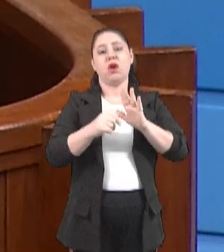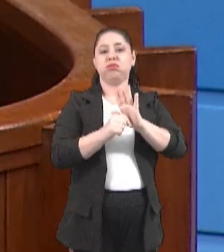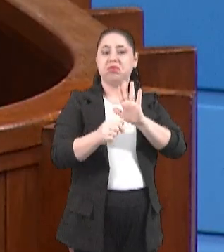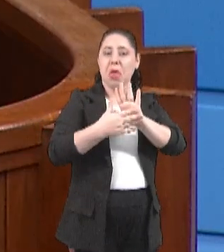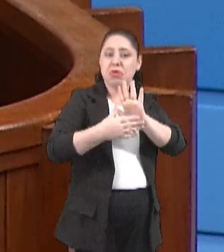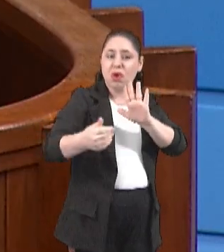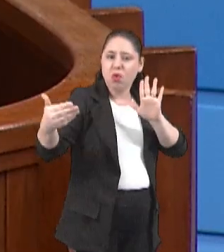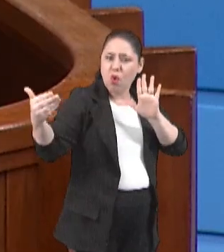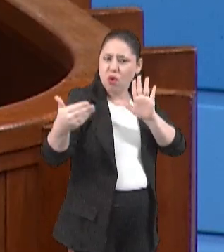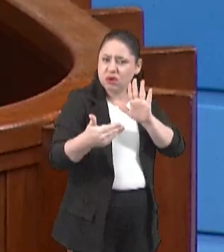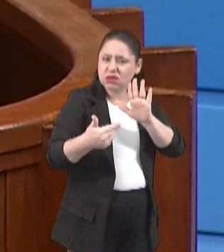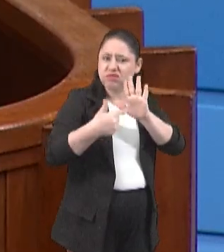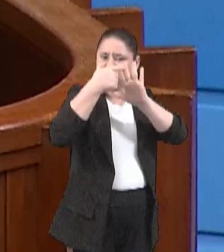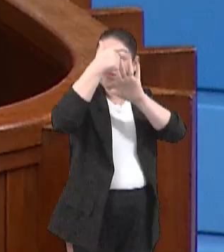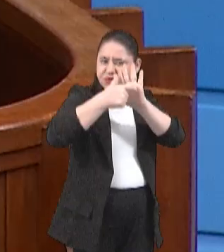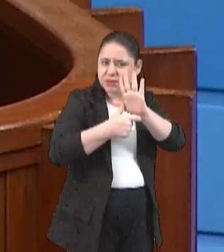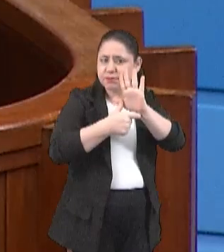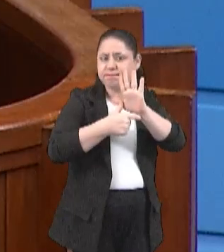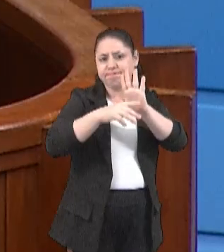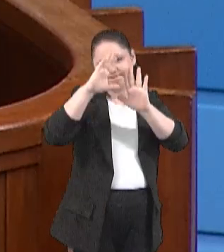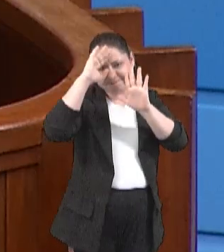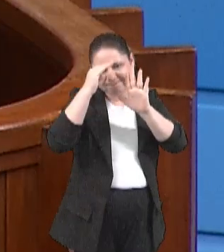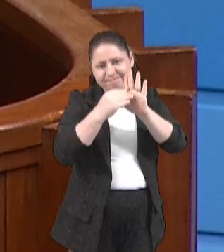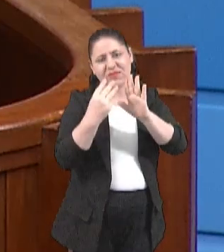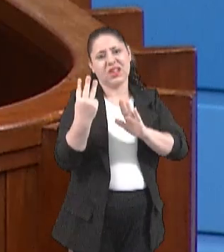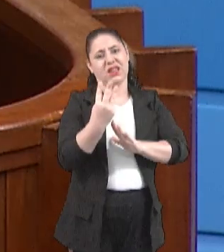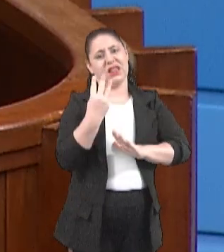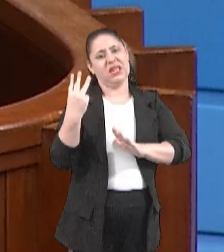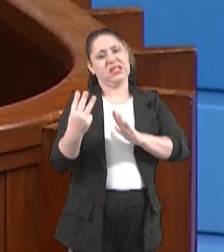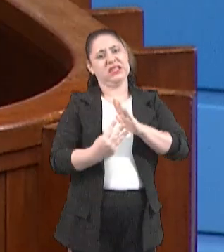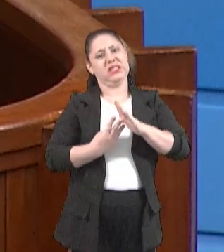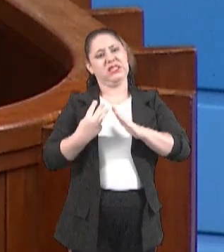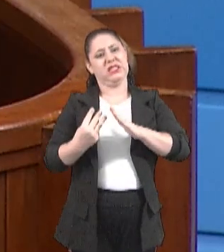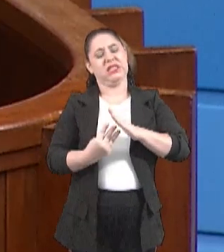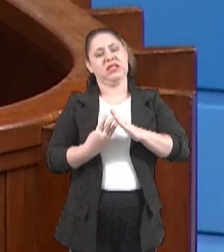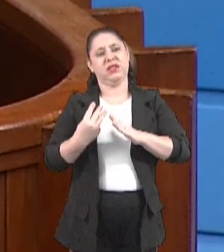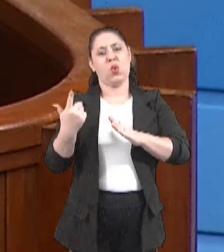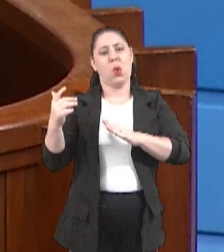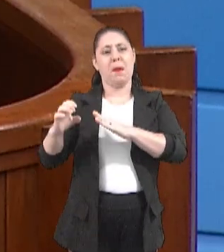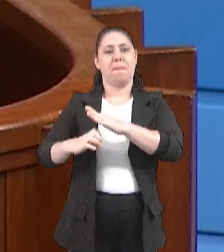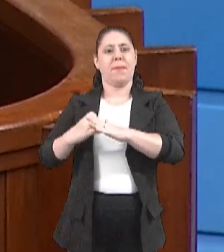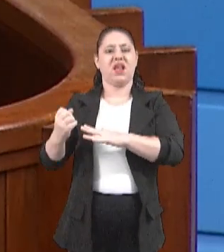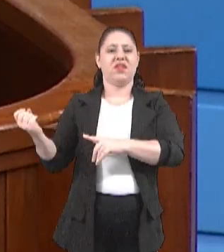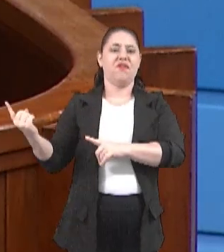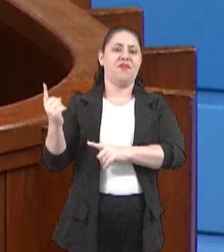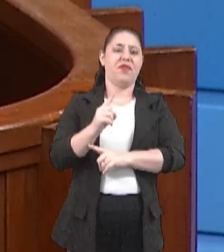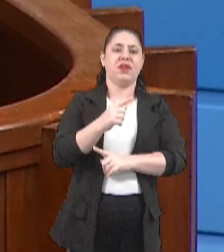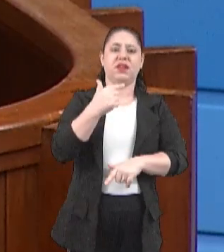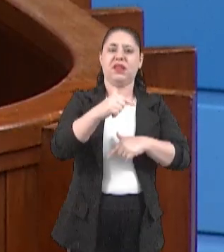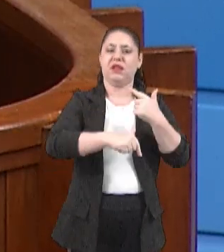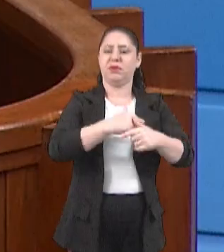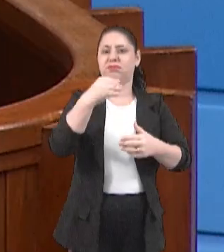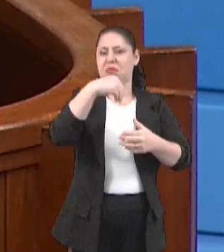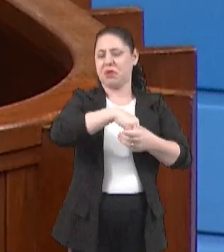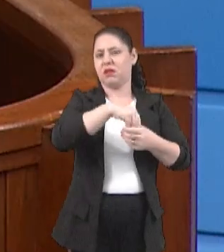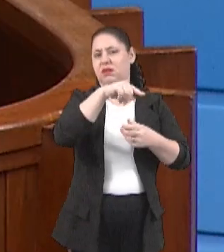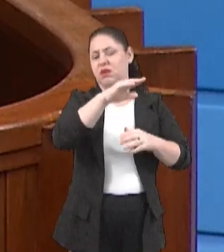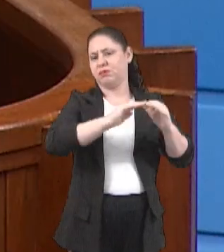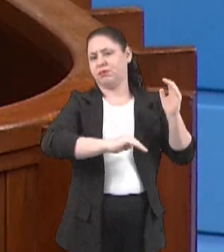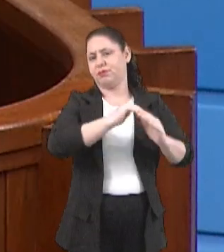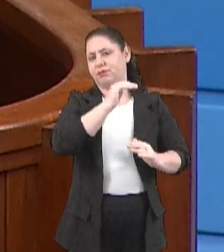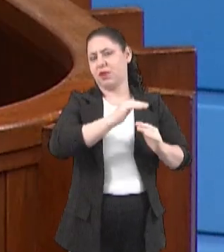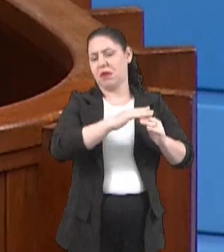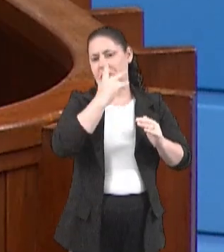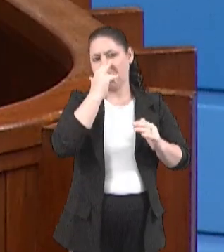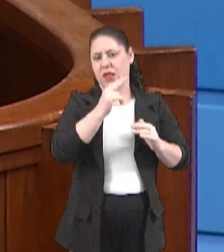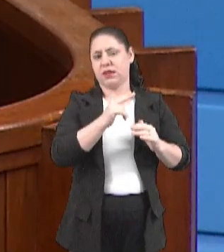hoje para a gente, pautado principalmente na terceirização, nos faz perceber que há muito mais um processo e